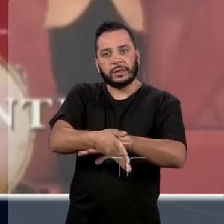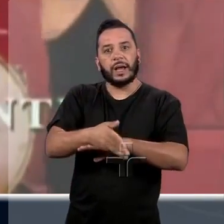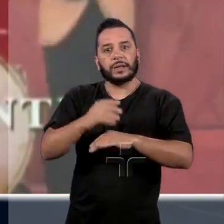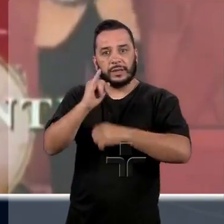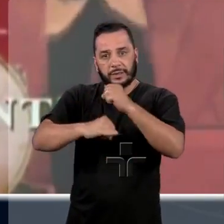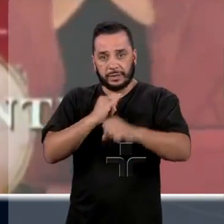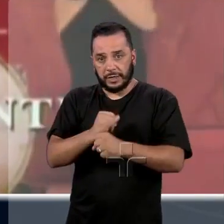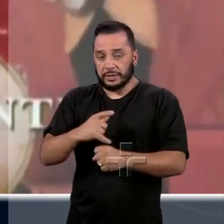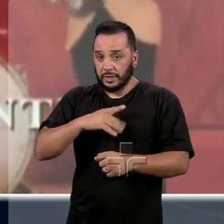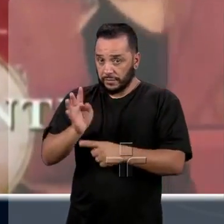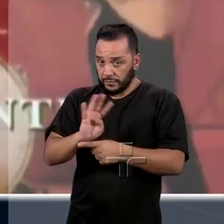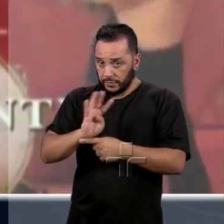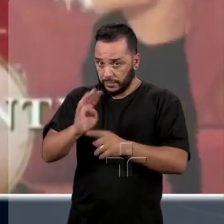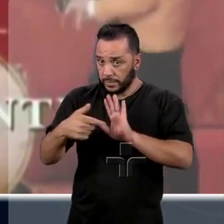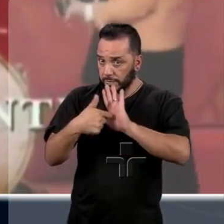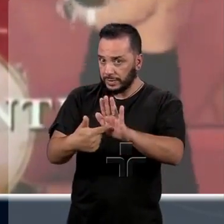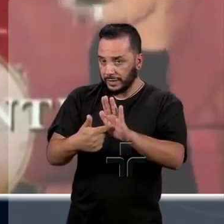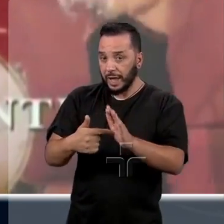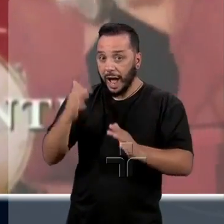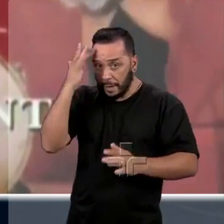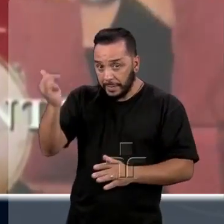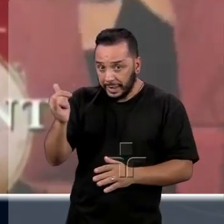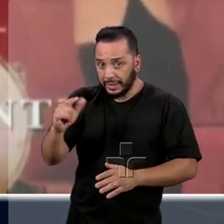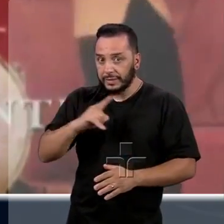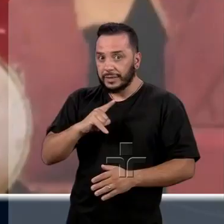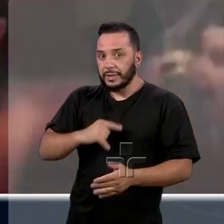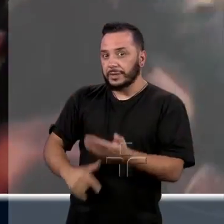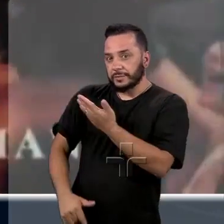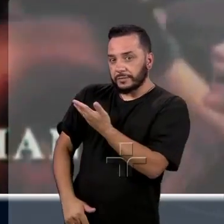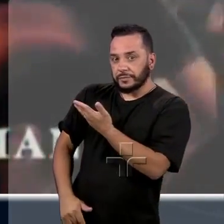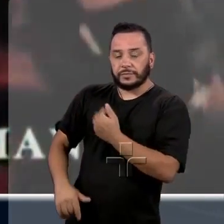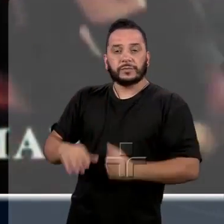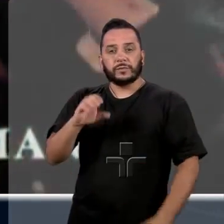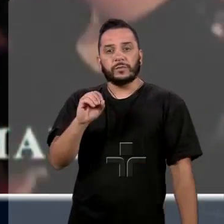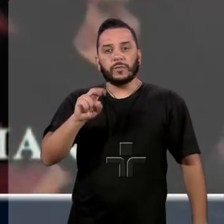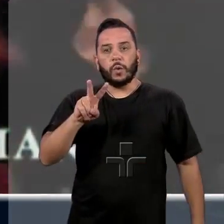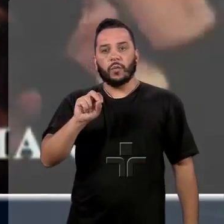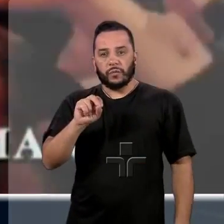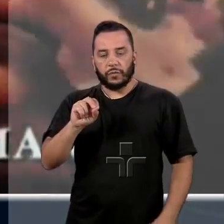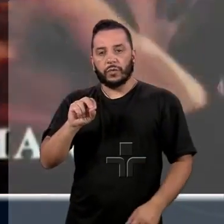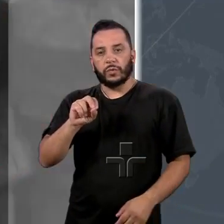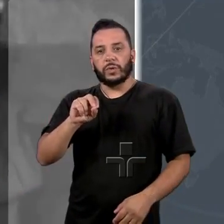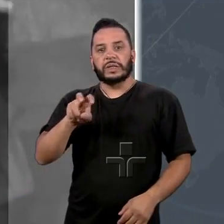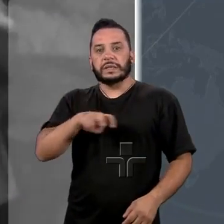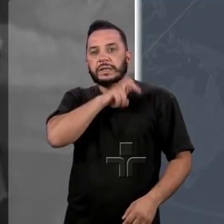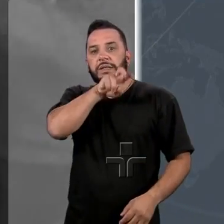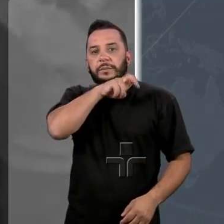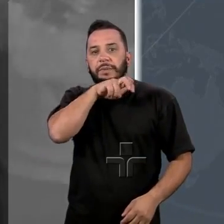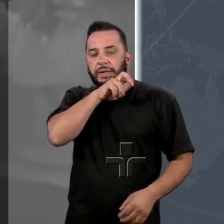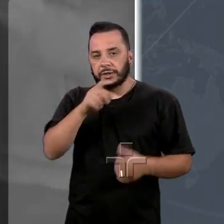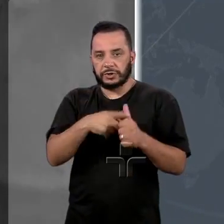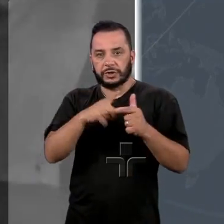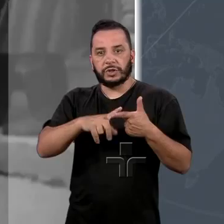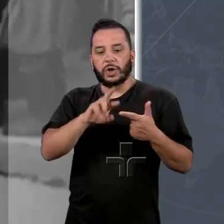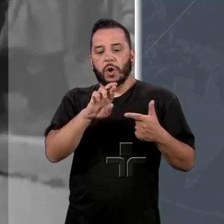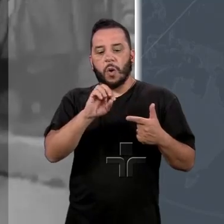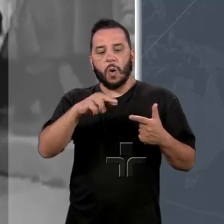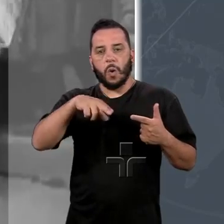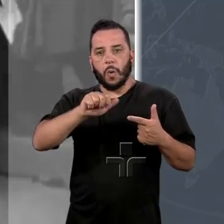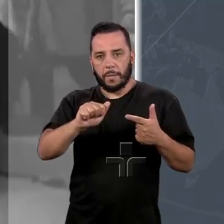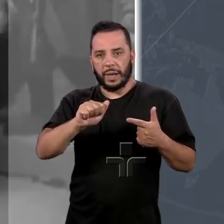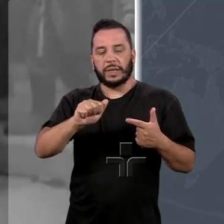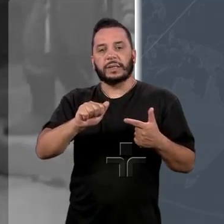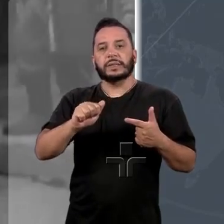Entre os filmes que serão exibidos amanhã, O Ovo da Serpente, de Ingmar Bergman, e Roma, Cidade Aberta, de